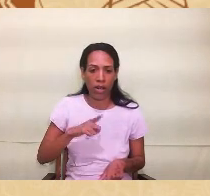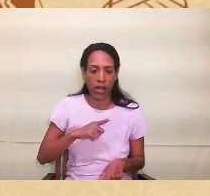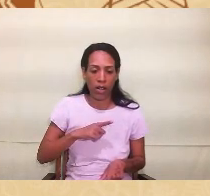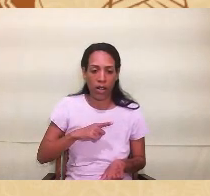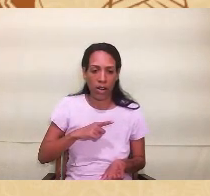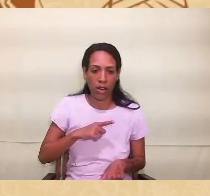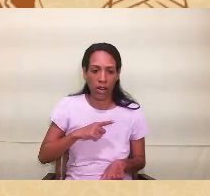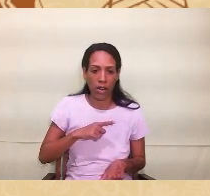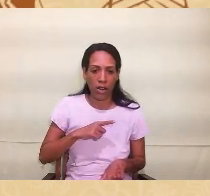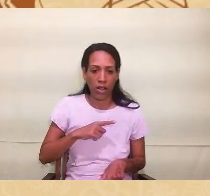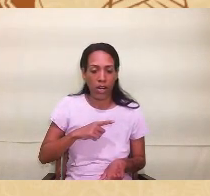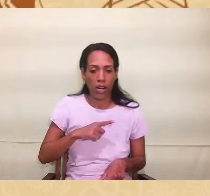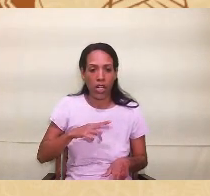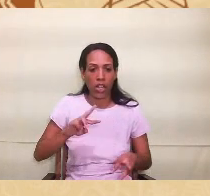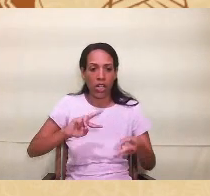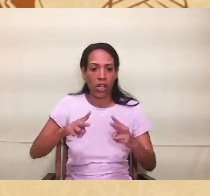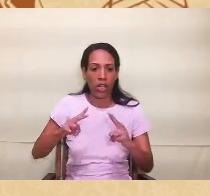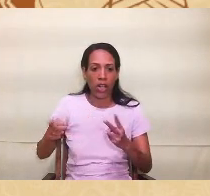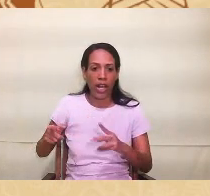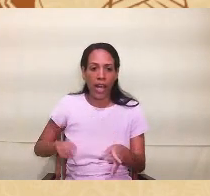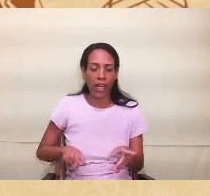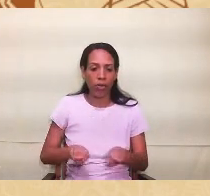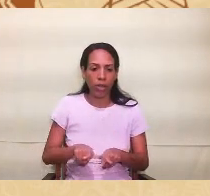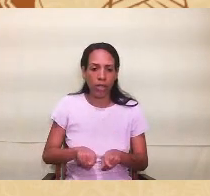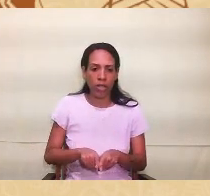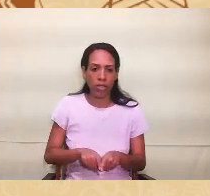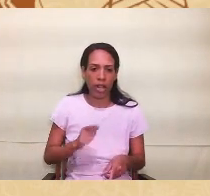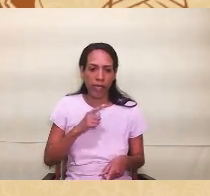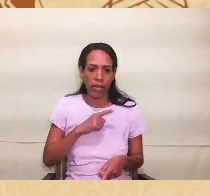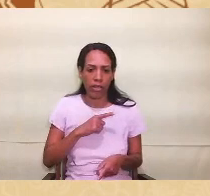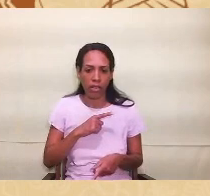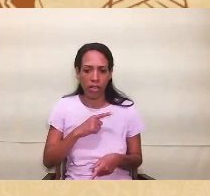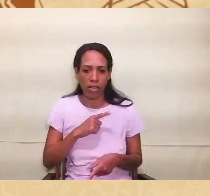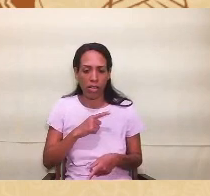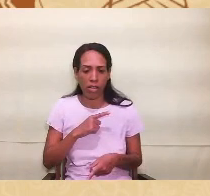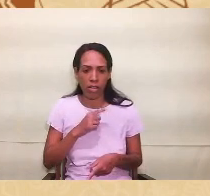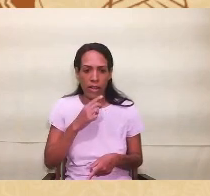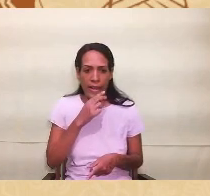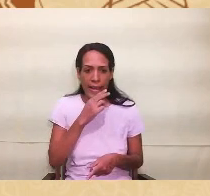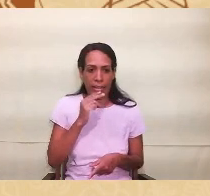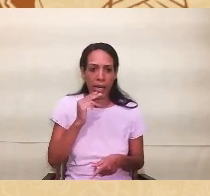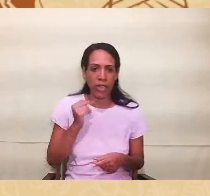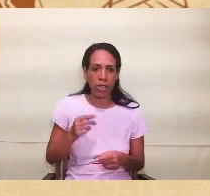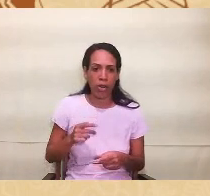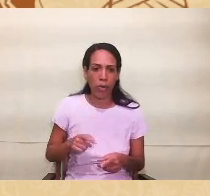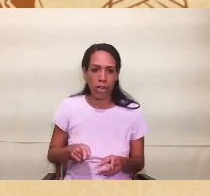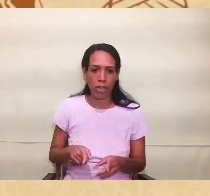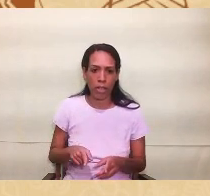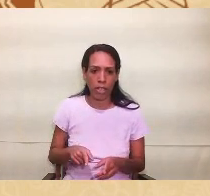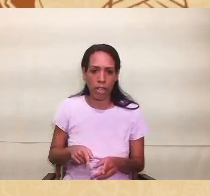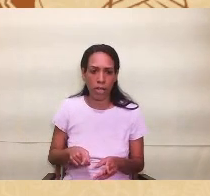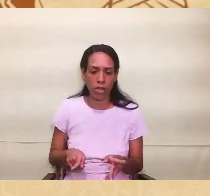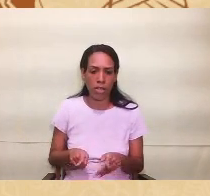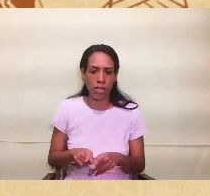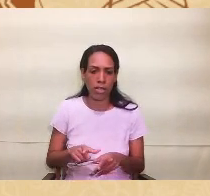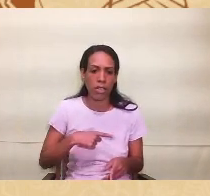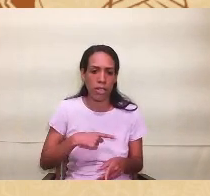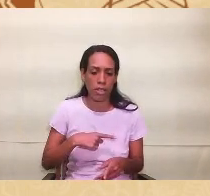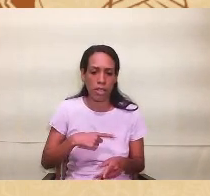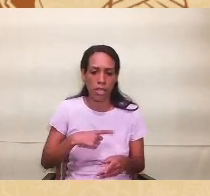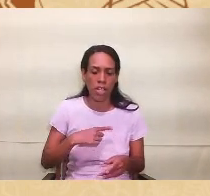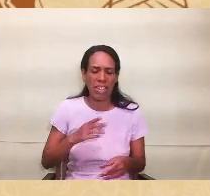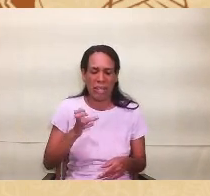O Geraldo Alckmin, a polícia de Geraldo Alckmin, não estava em São Paulo, né? Mas a gente sabe, né? Foi uma das polícias mais